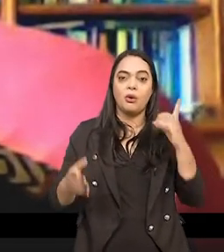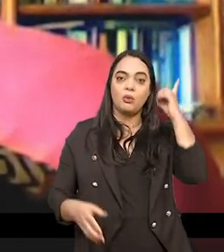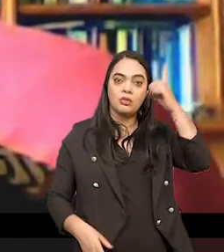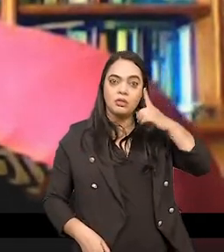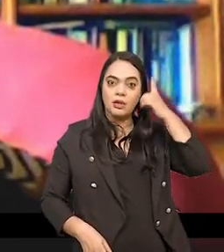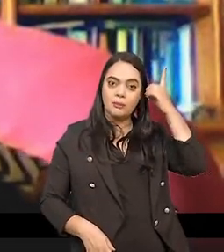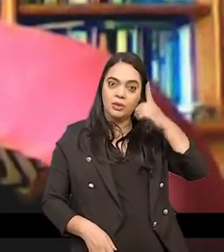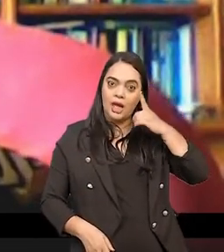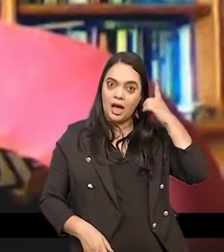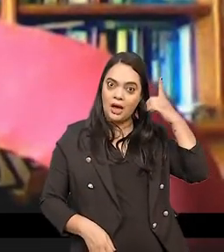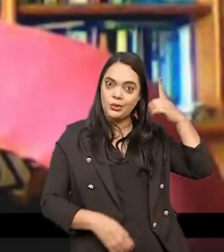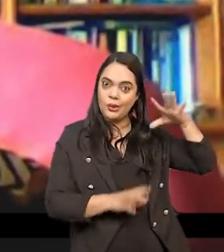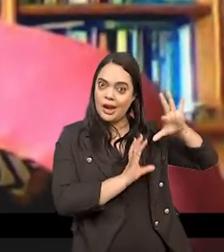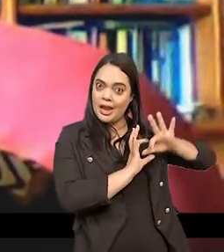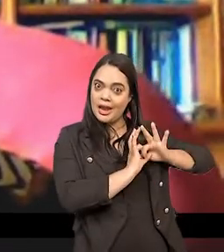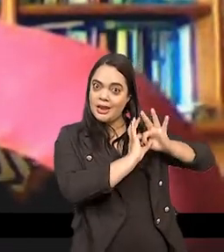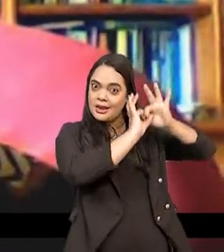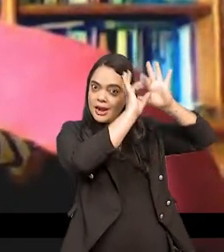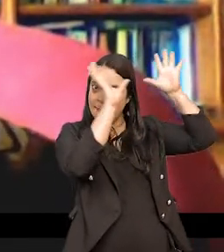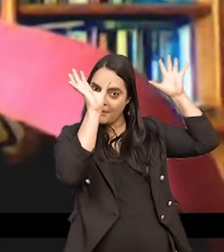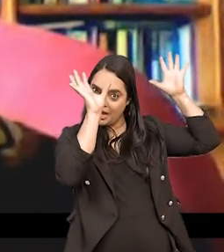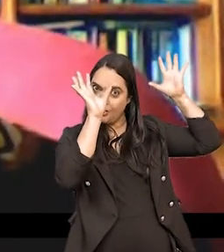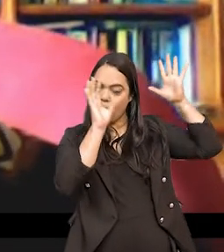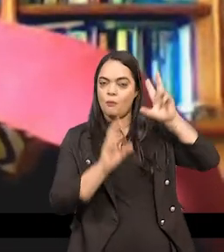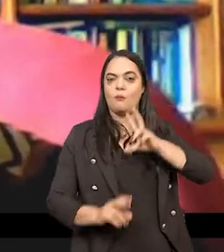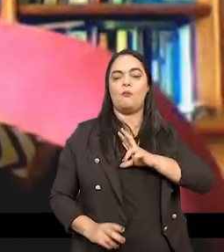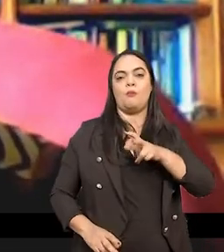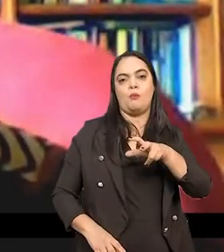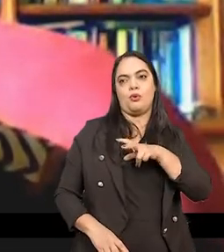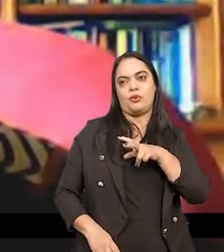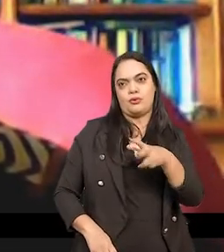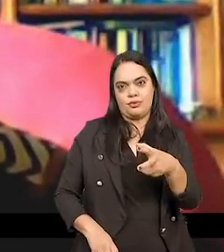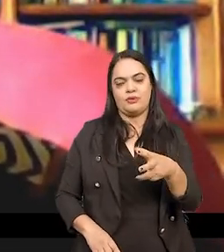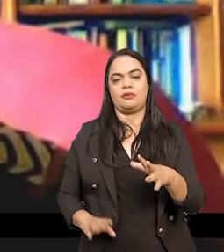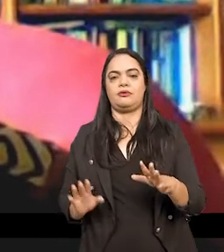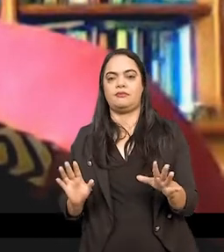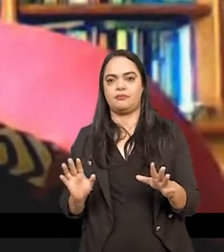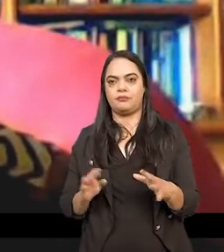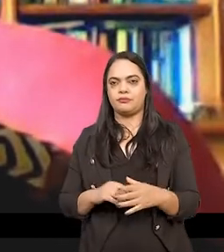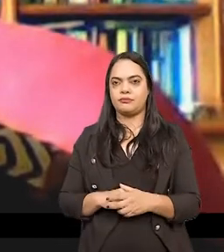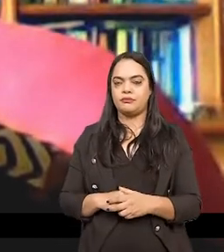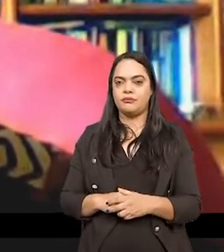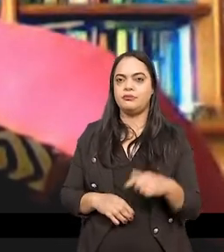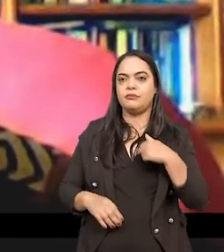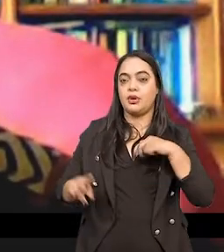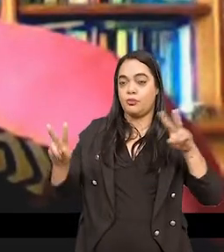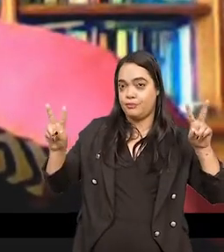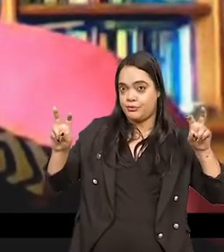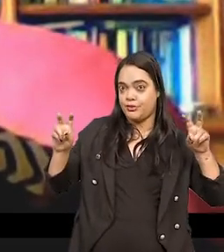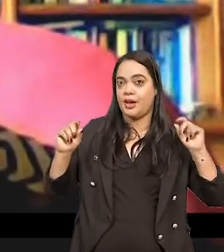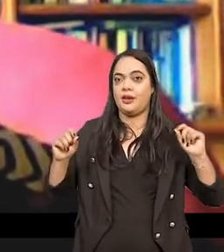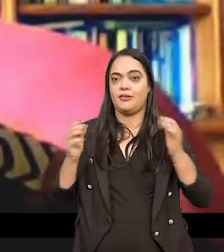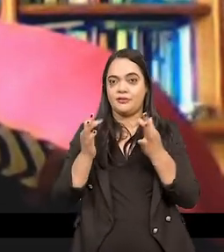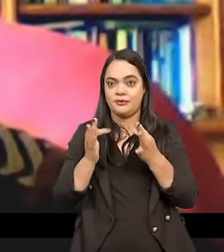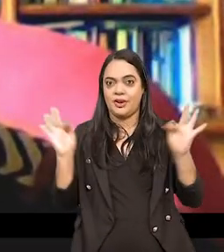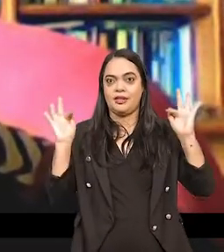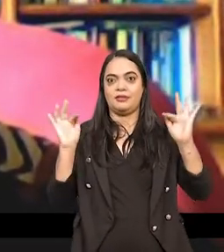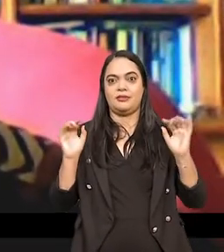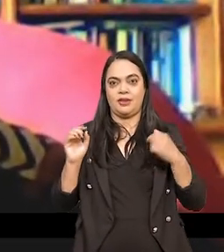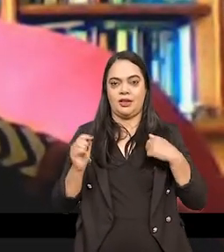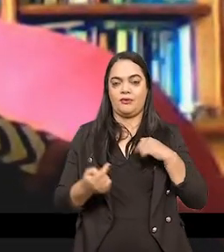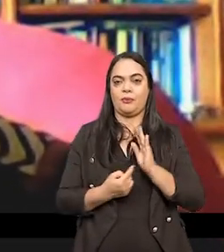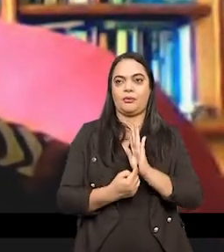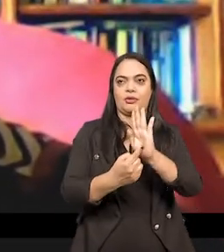liberal português... E eu vou só abrir aqui uma frasezinha que ele disse que eu deixei aberto para mostrar para